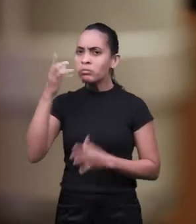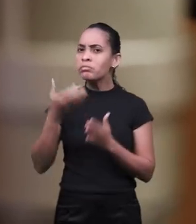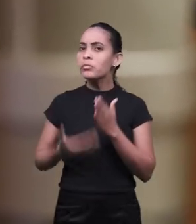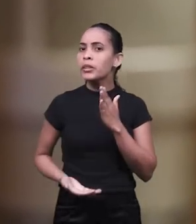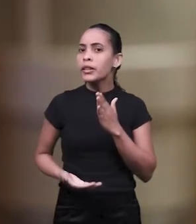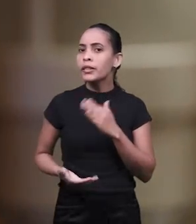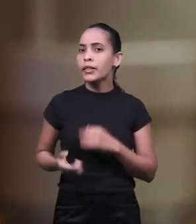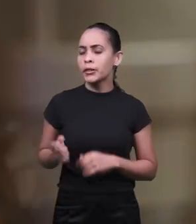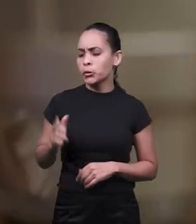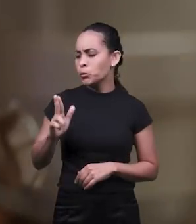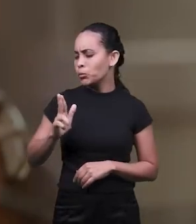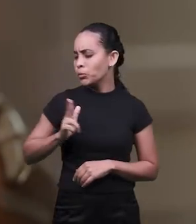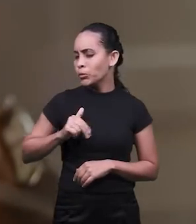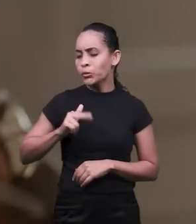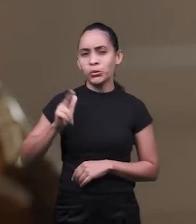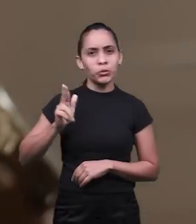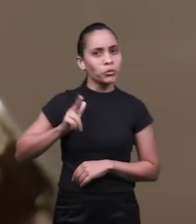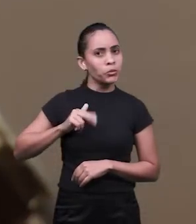falhar.